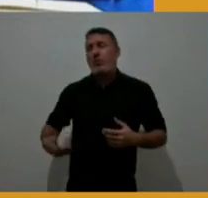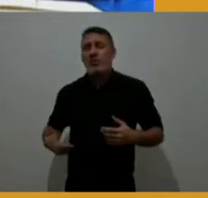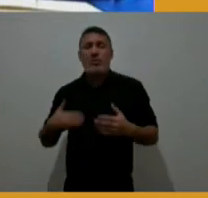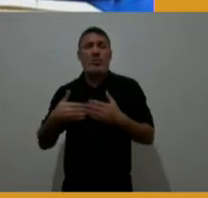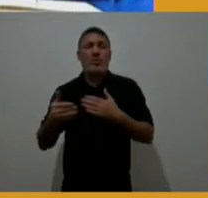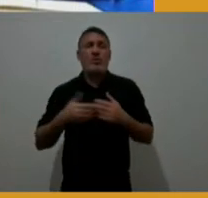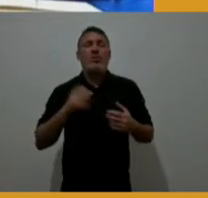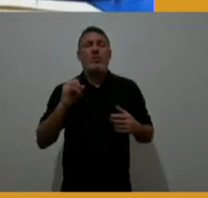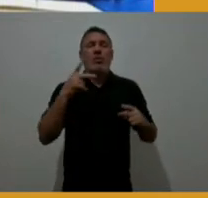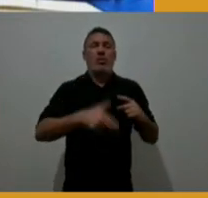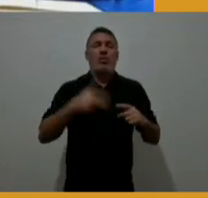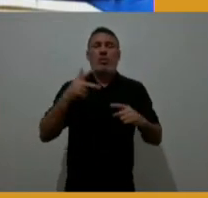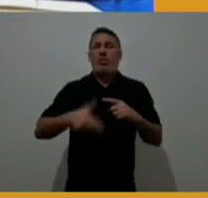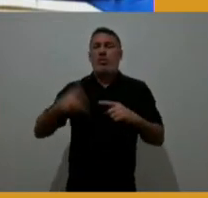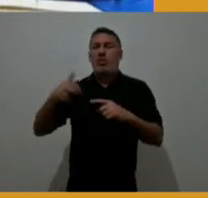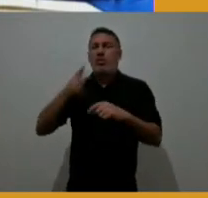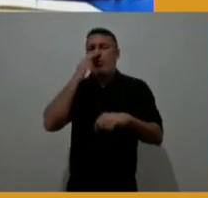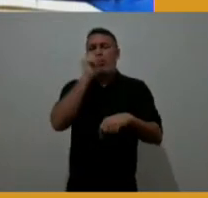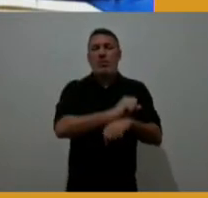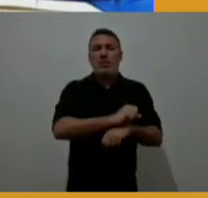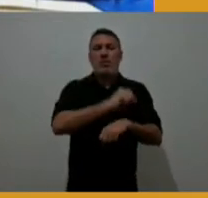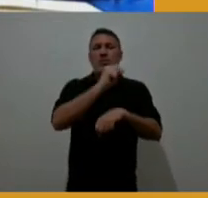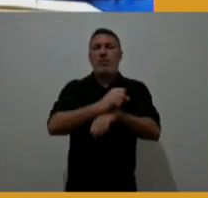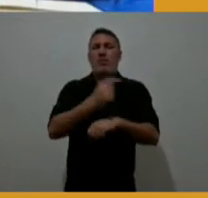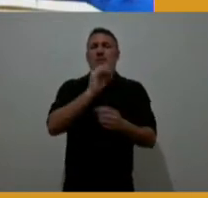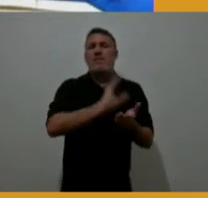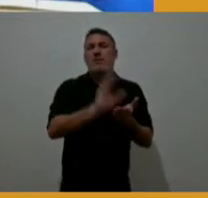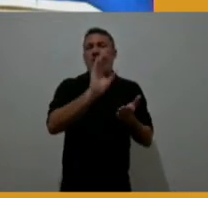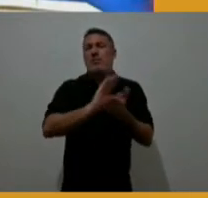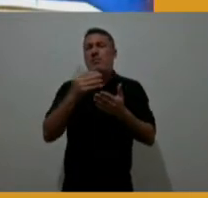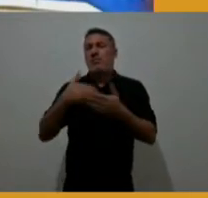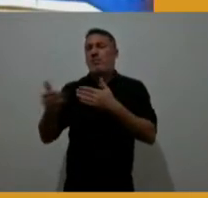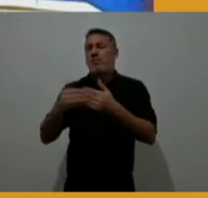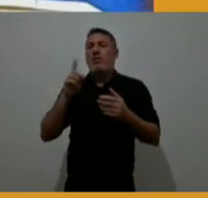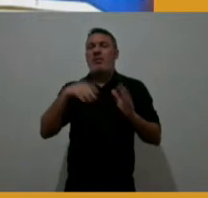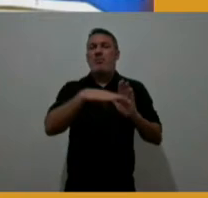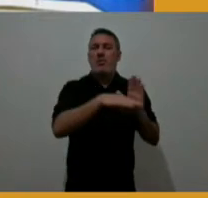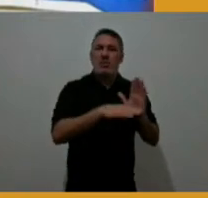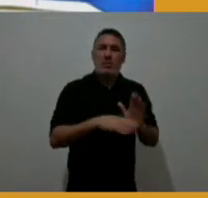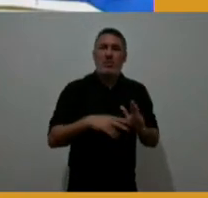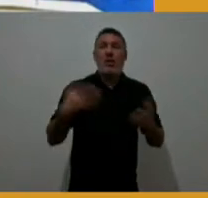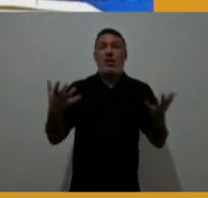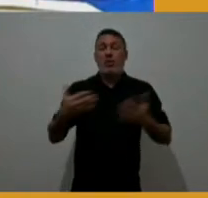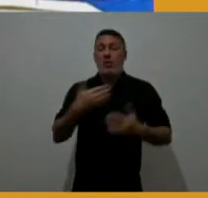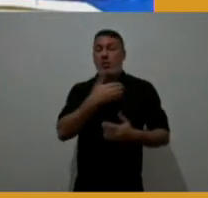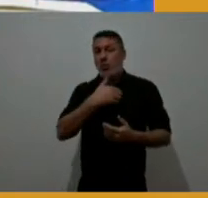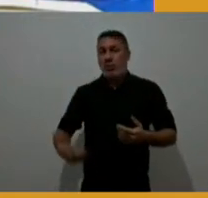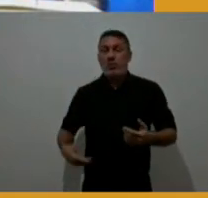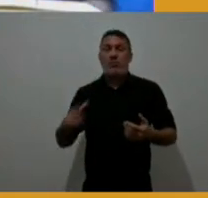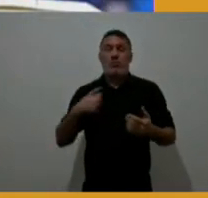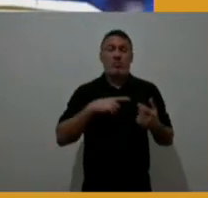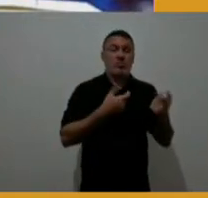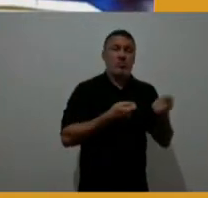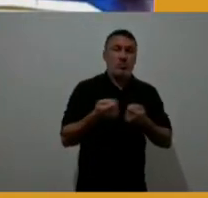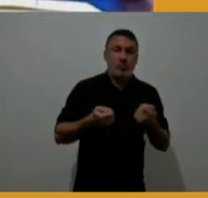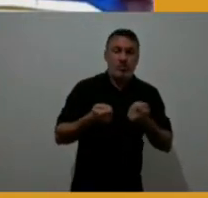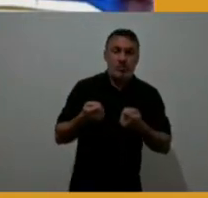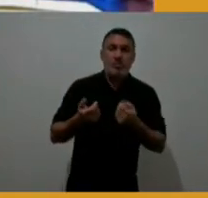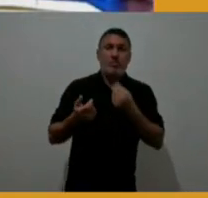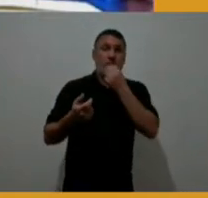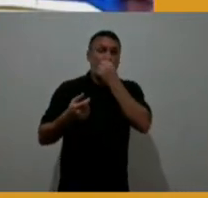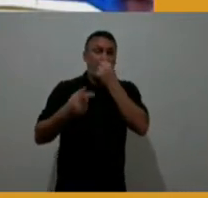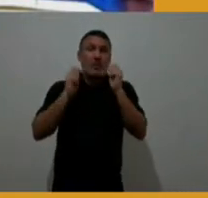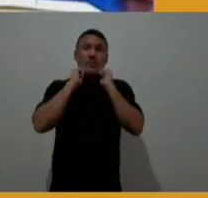tenha sequência dos investimentos e dos programas. Então, nós estamos procurando regulamentar, com aprovação na Assembleia, as